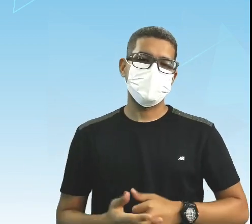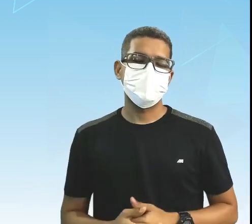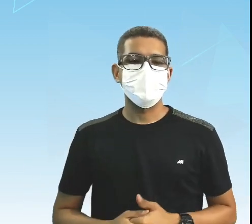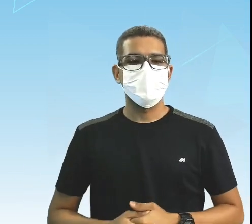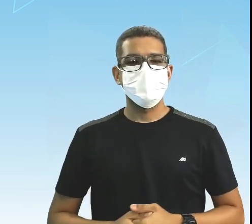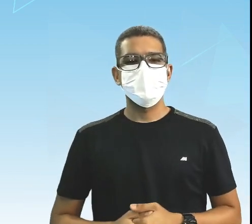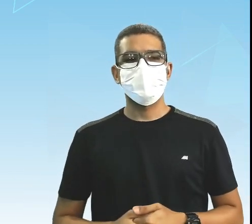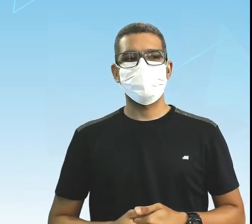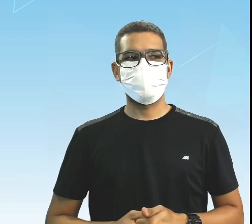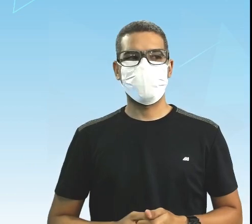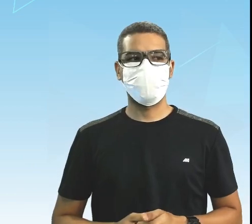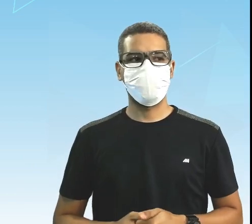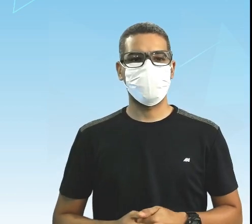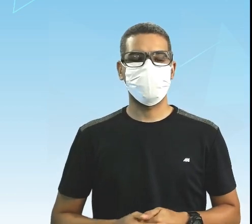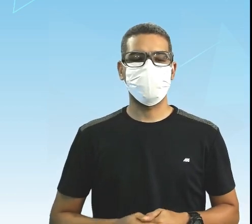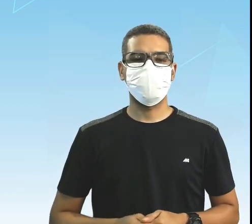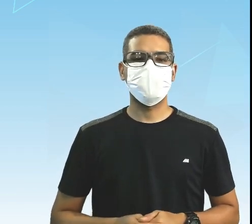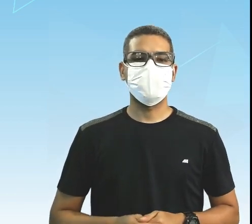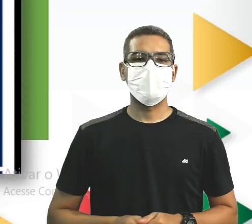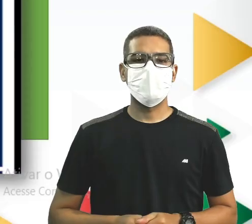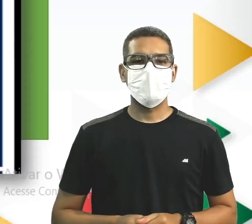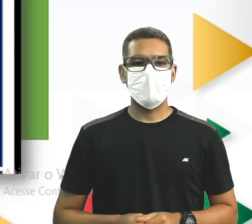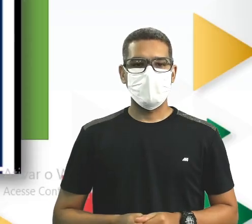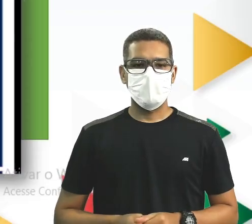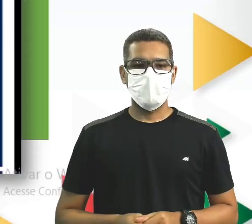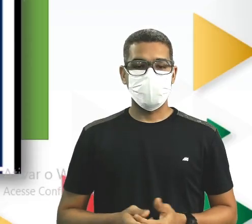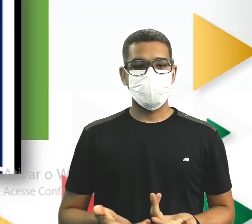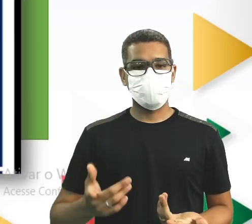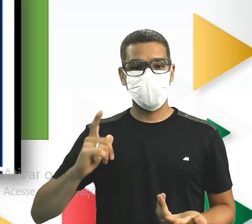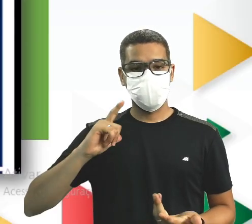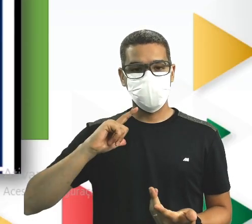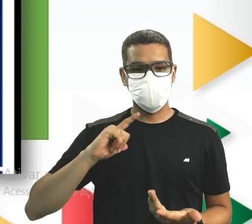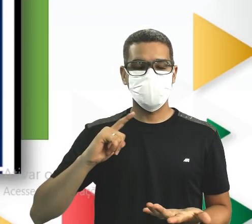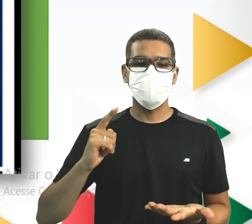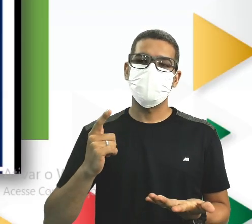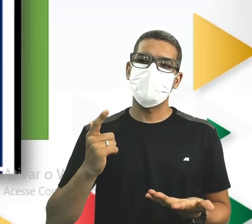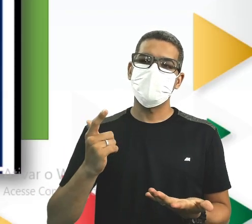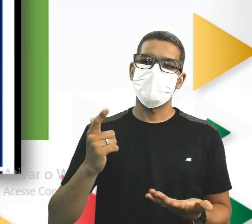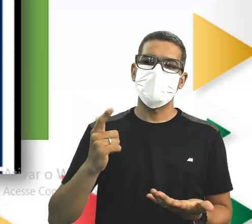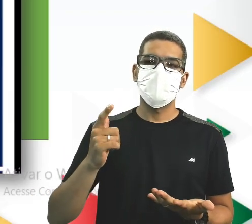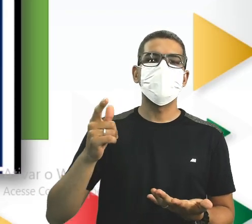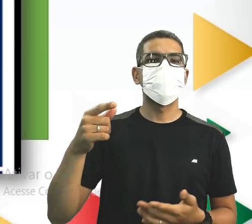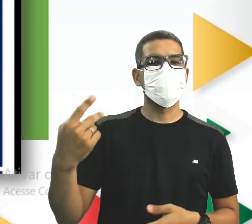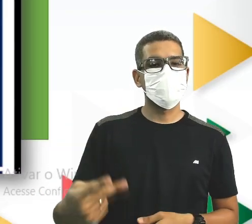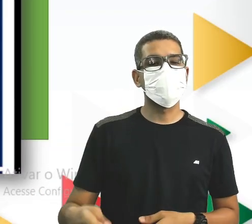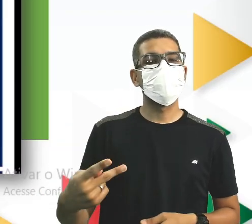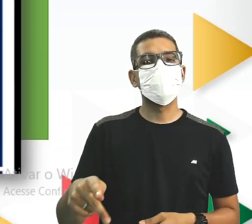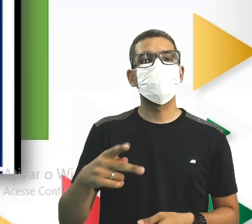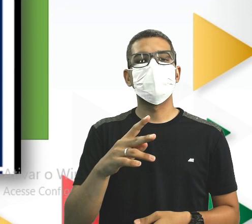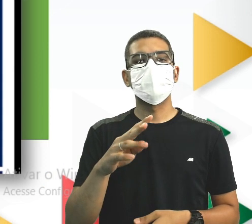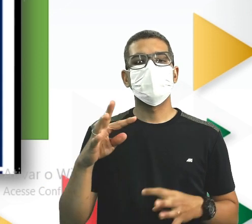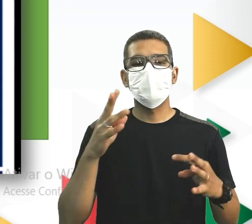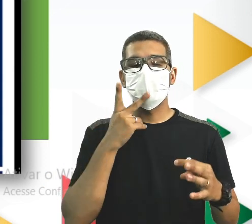bom? E quem que vai exercer ele? Bom, são, como nacionalmente falando, são os